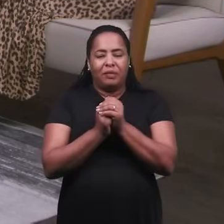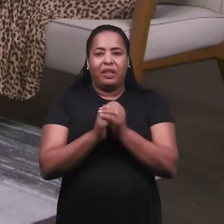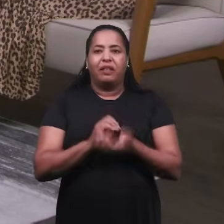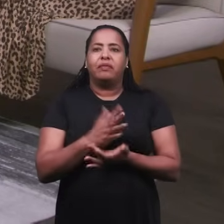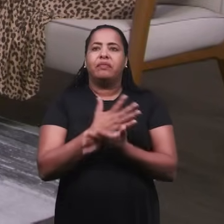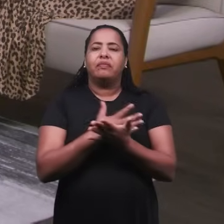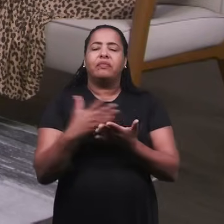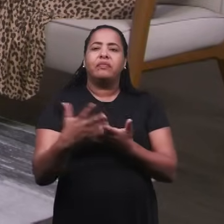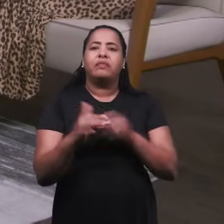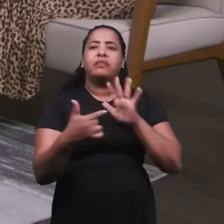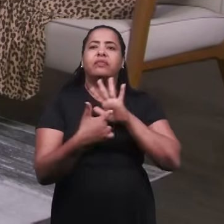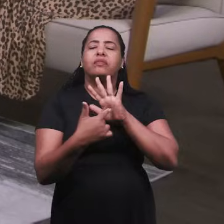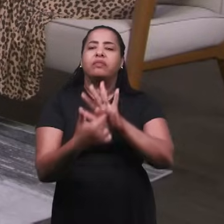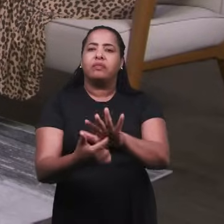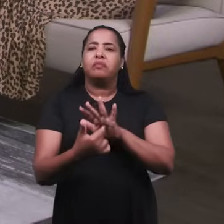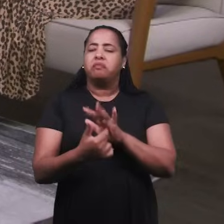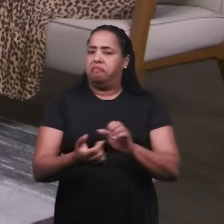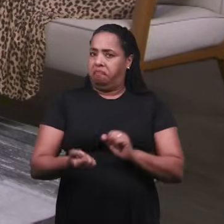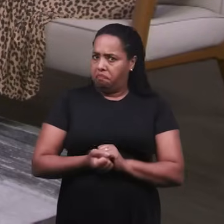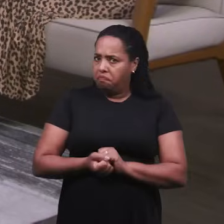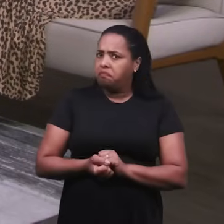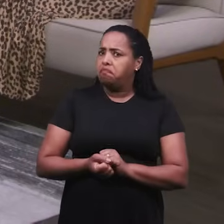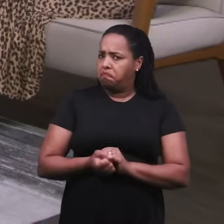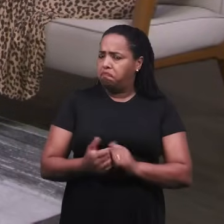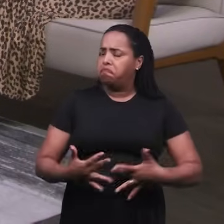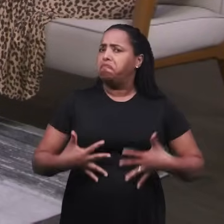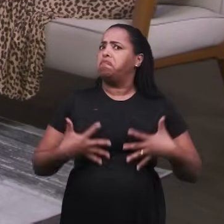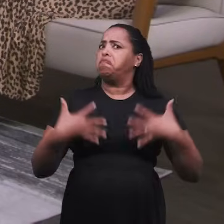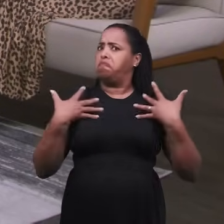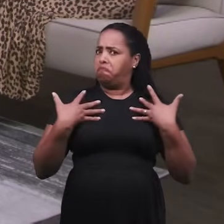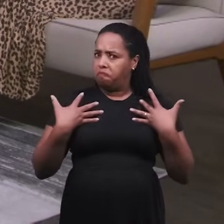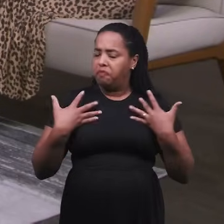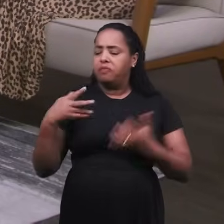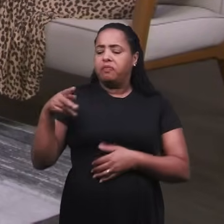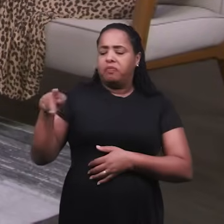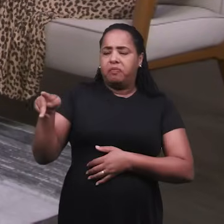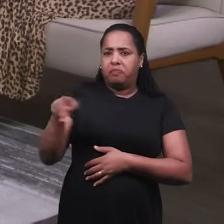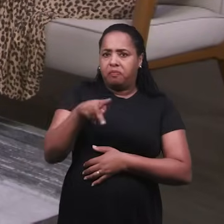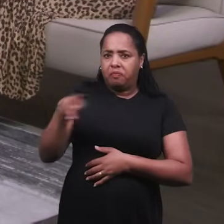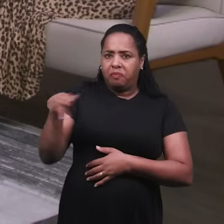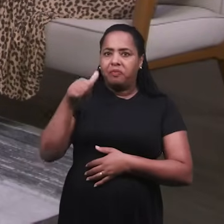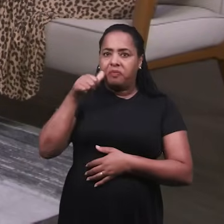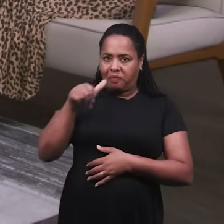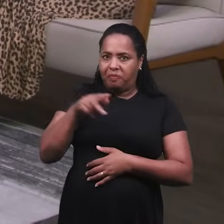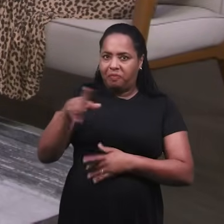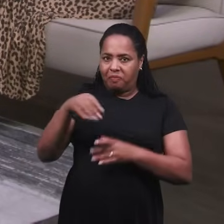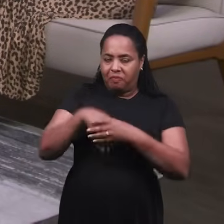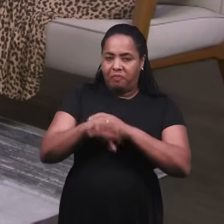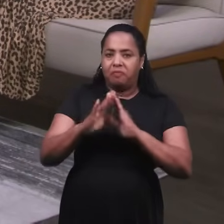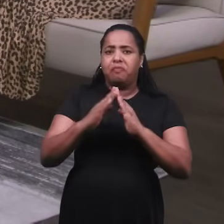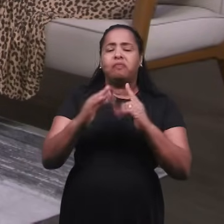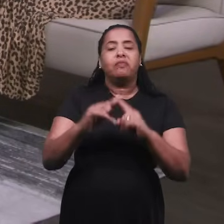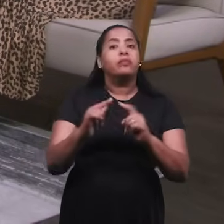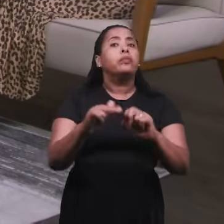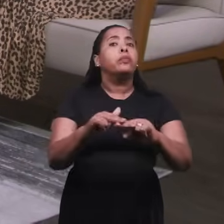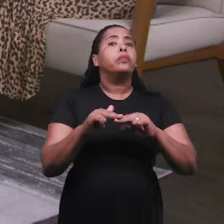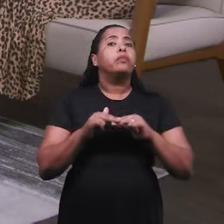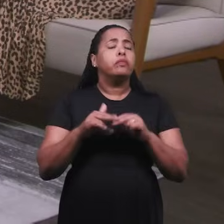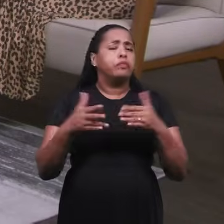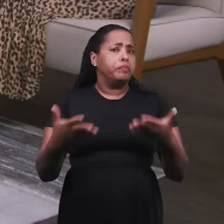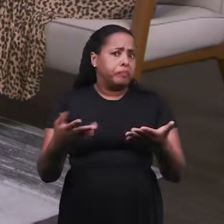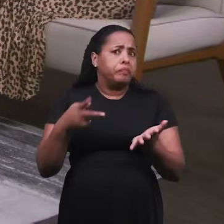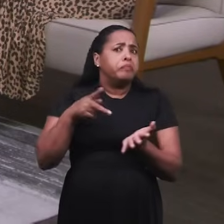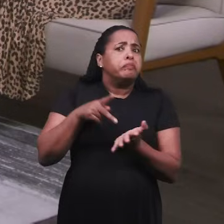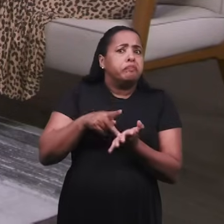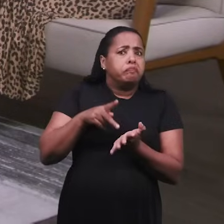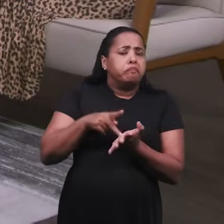Nós temos que iniciar falando que é uma grande honra ser uma professora na igreja, né? Porque,